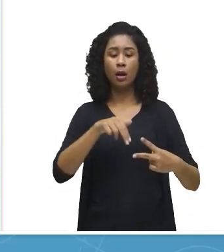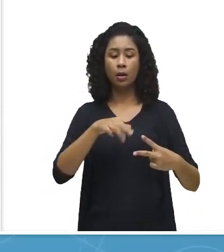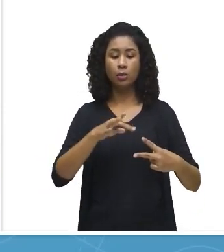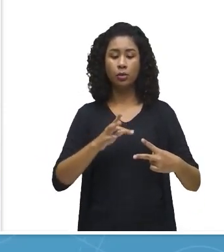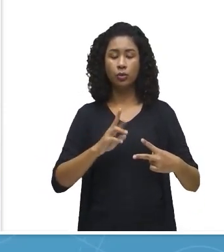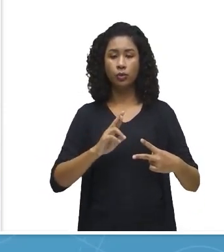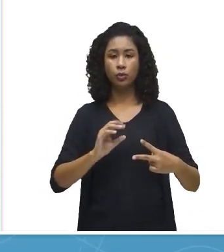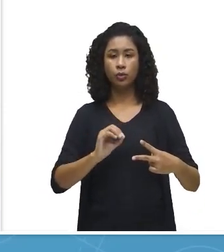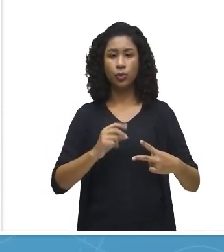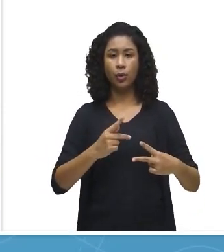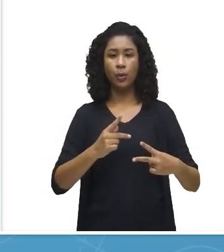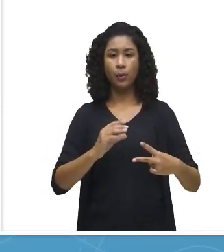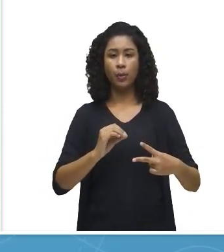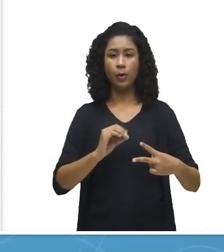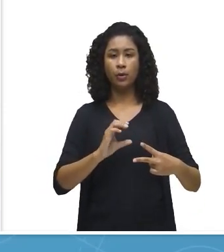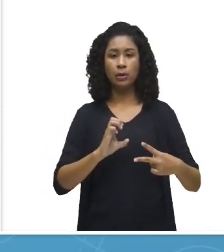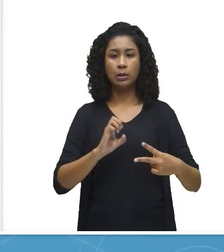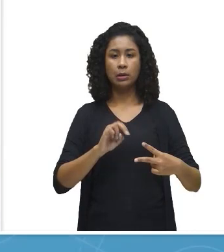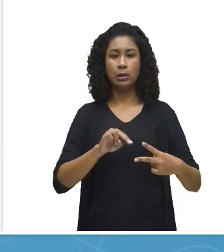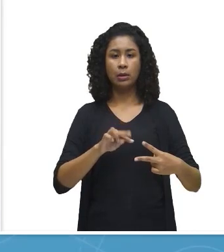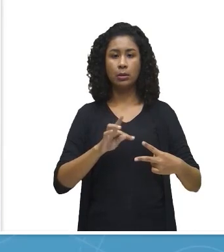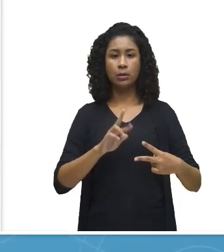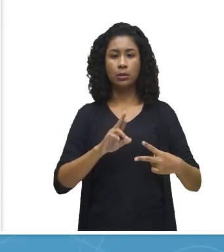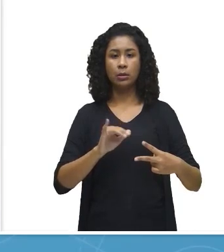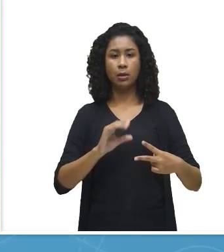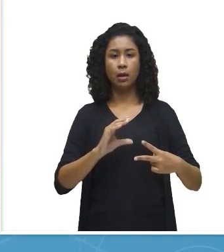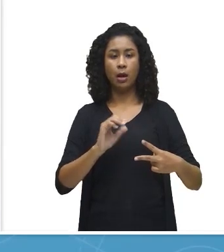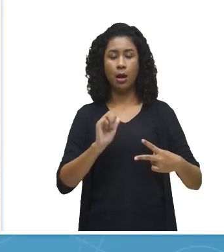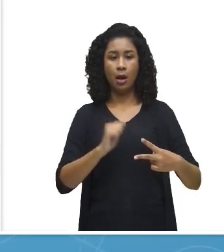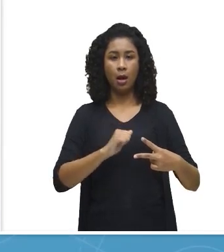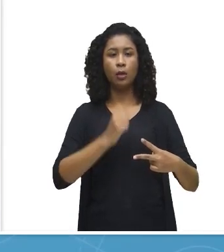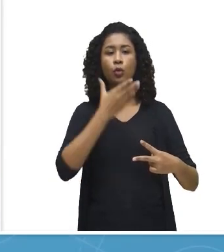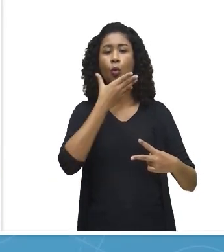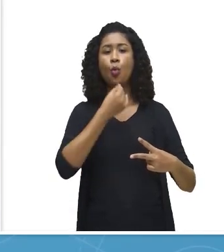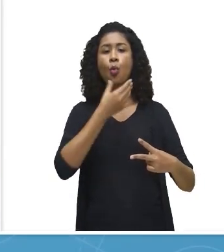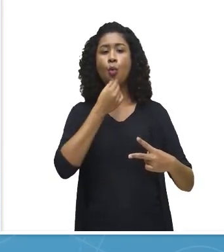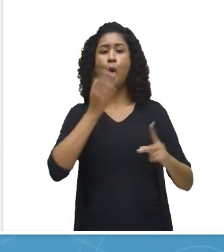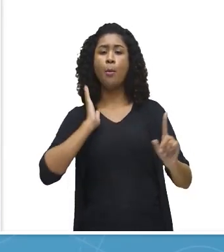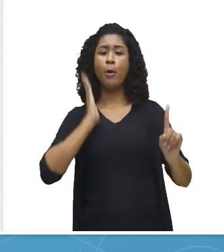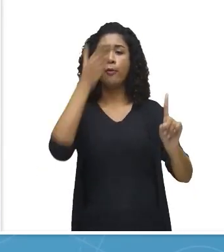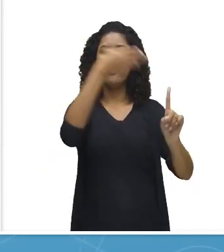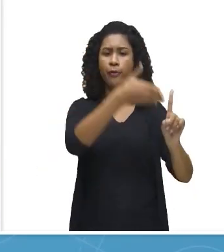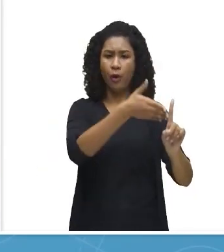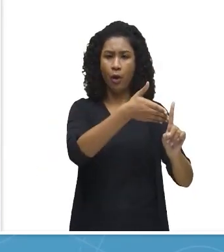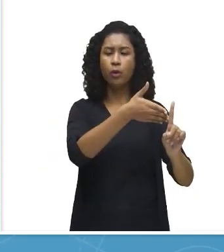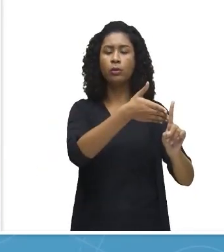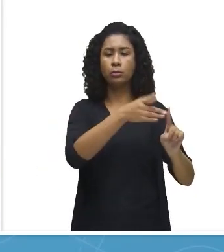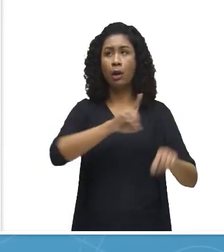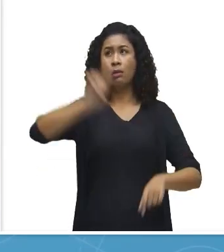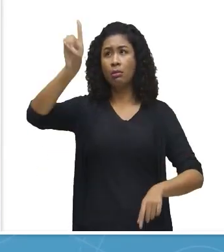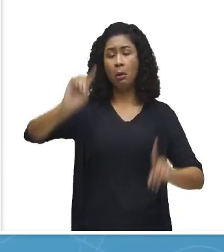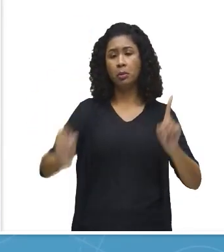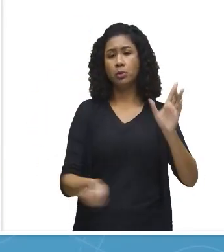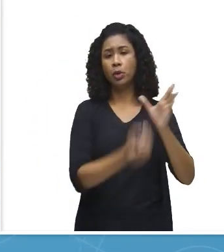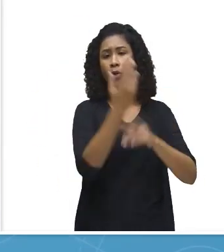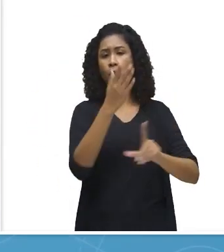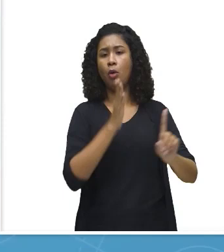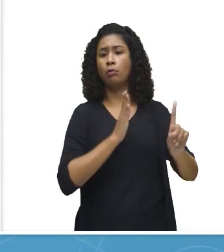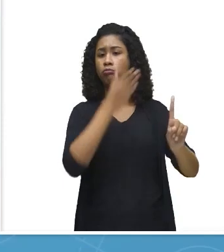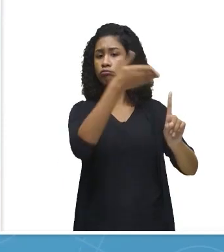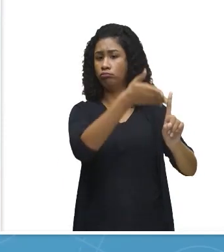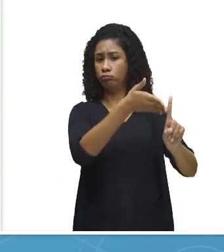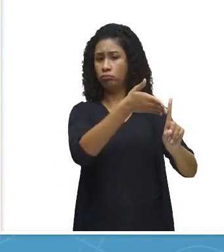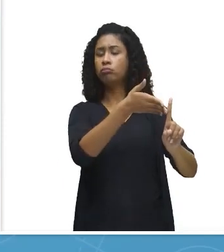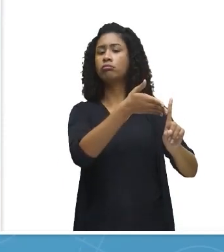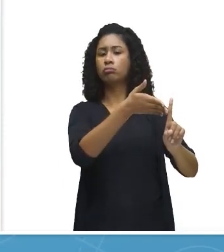o homem é o centro do universo. Ele é a criação privilegiada de Deus.